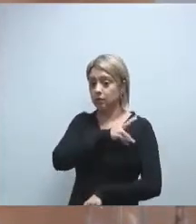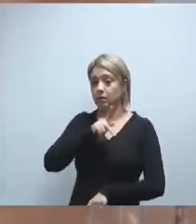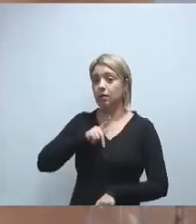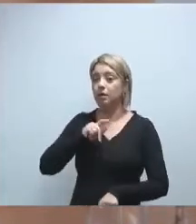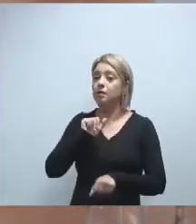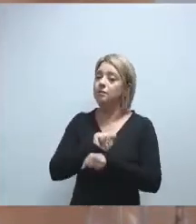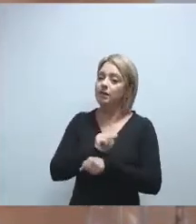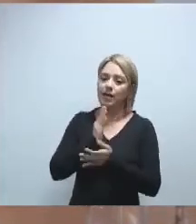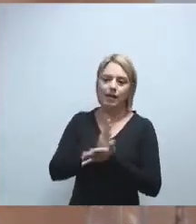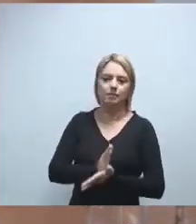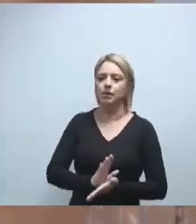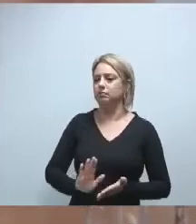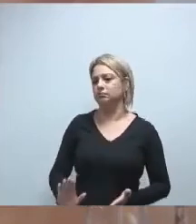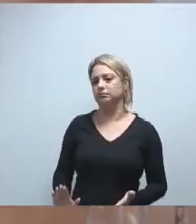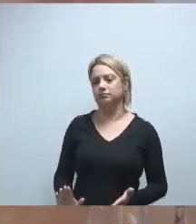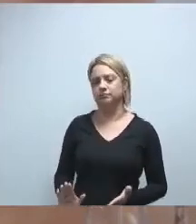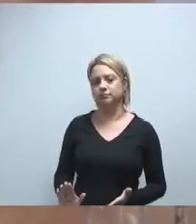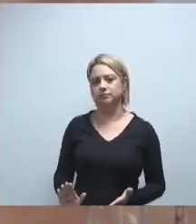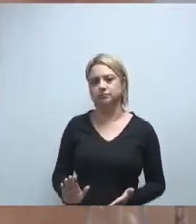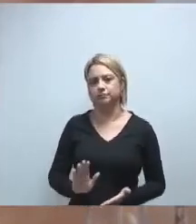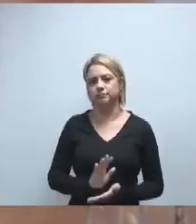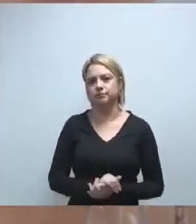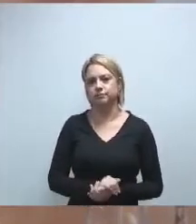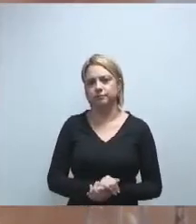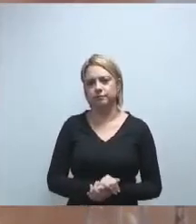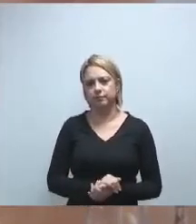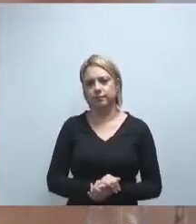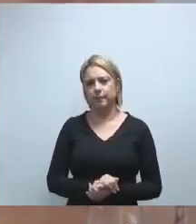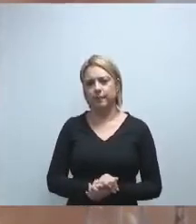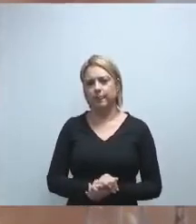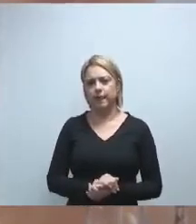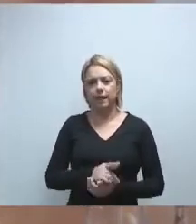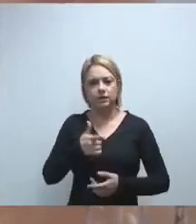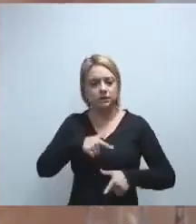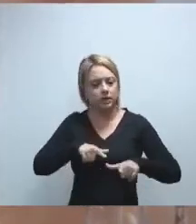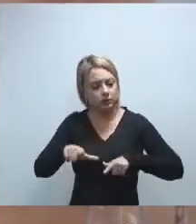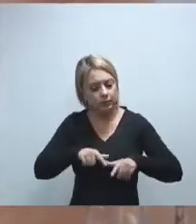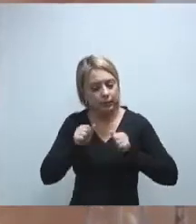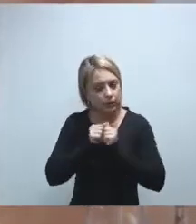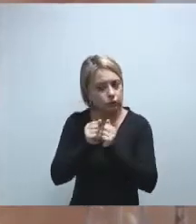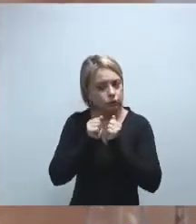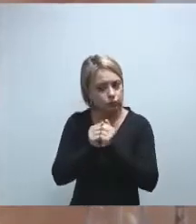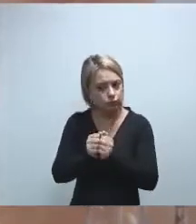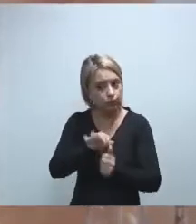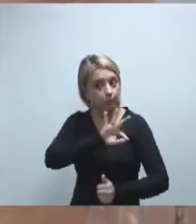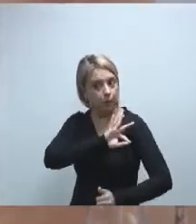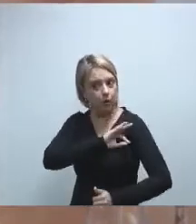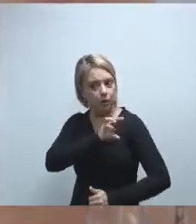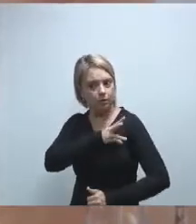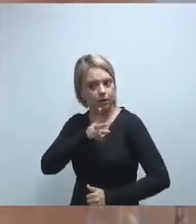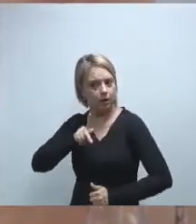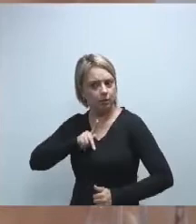tem que parar num se não trabalharem juntos